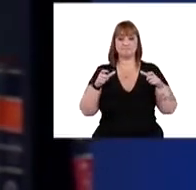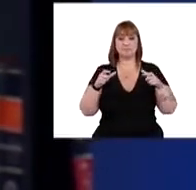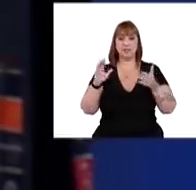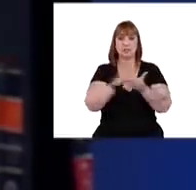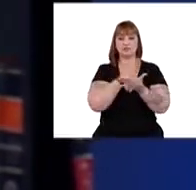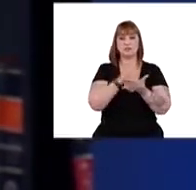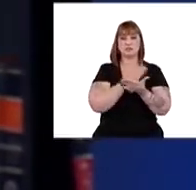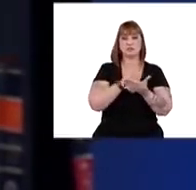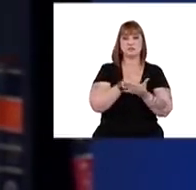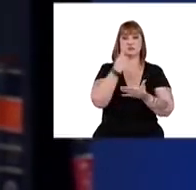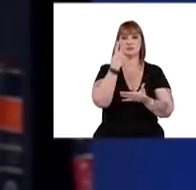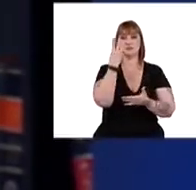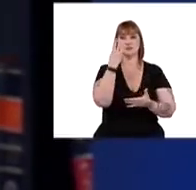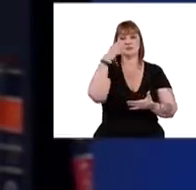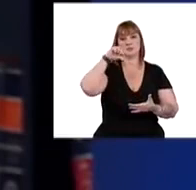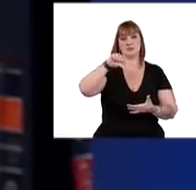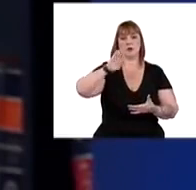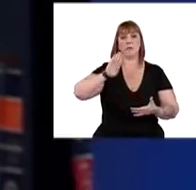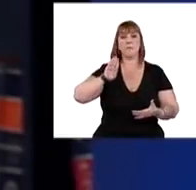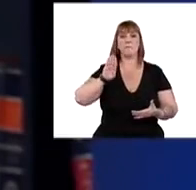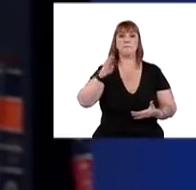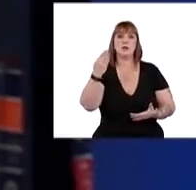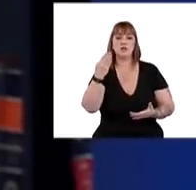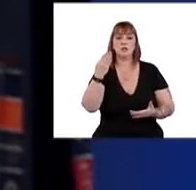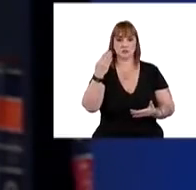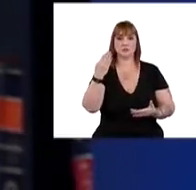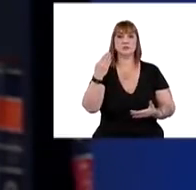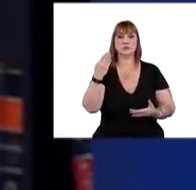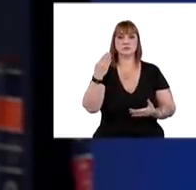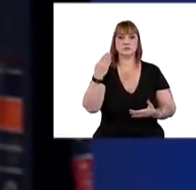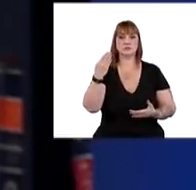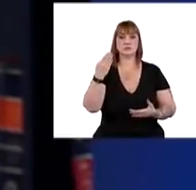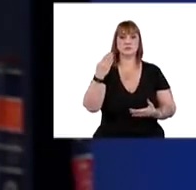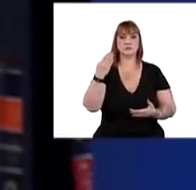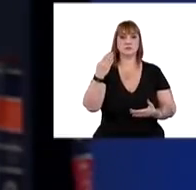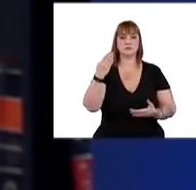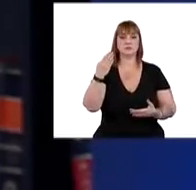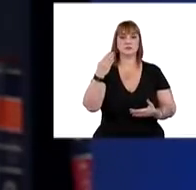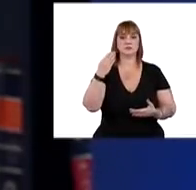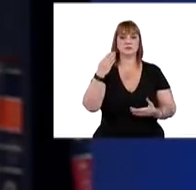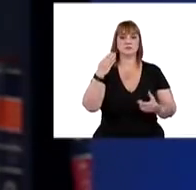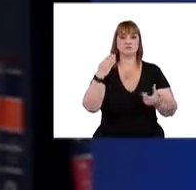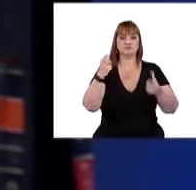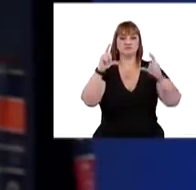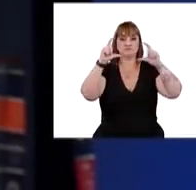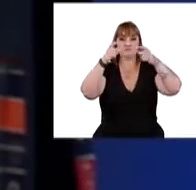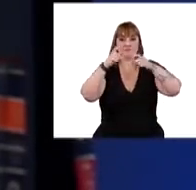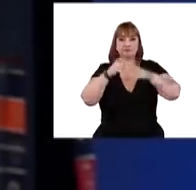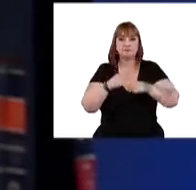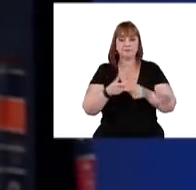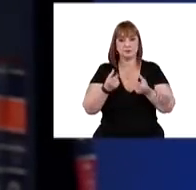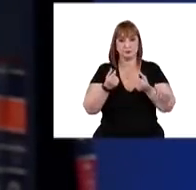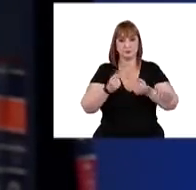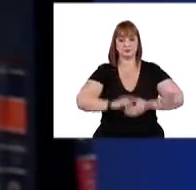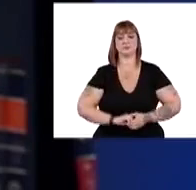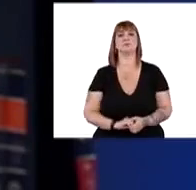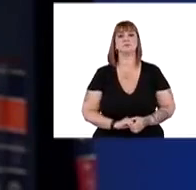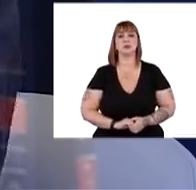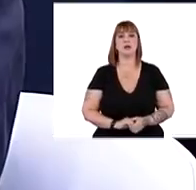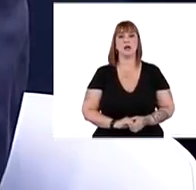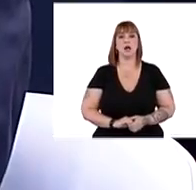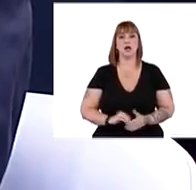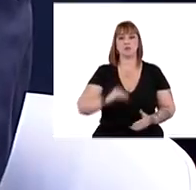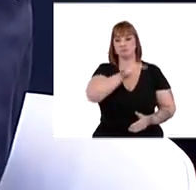eliminar os 139 bilhões que estão previstos de déficit, né? Agora,